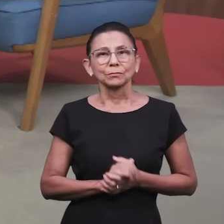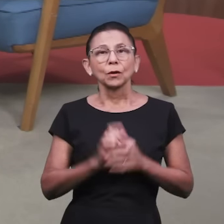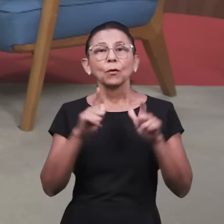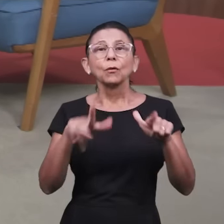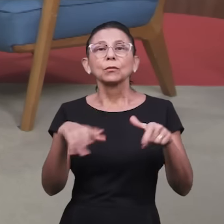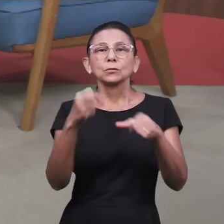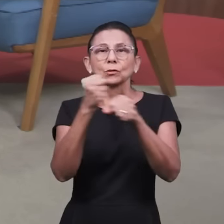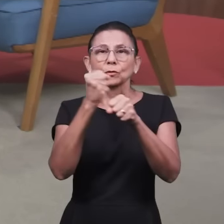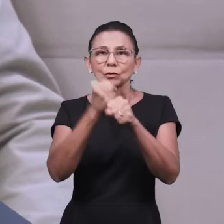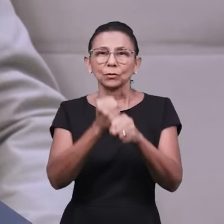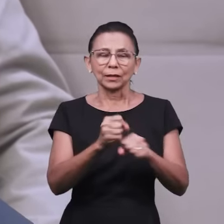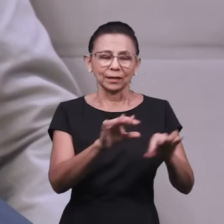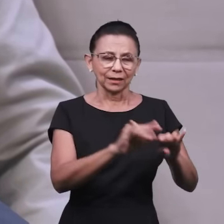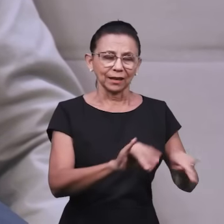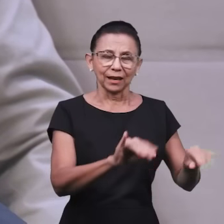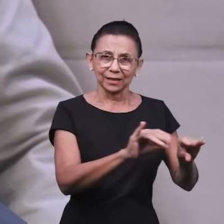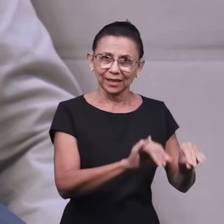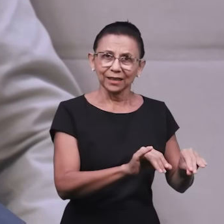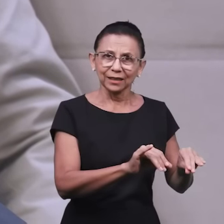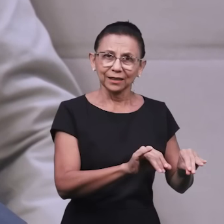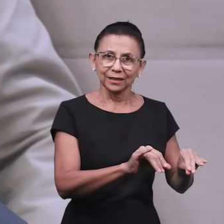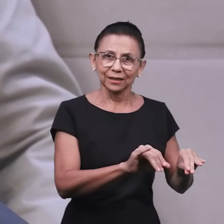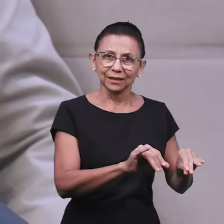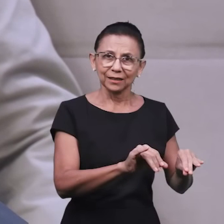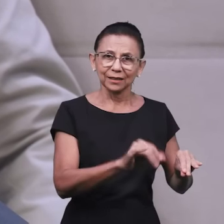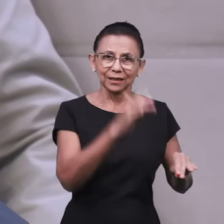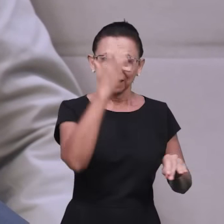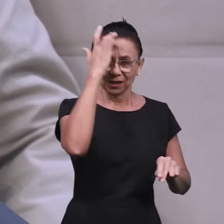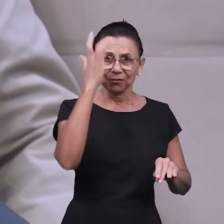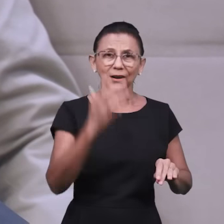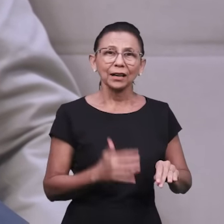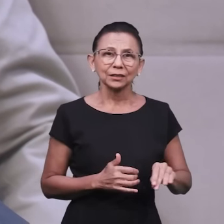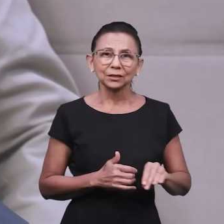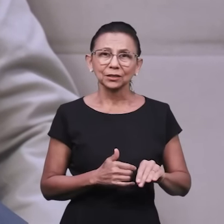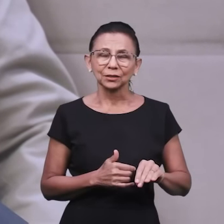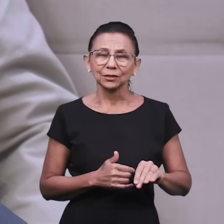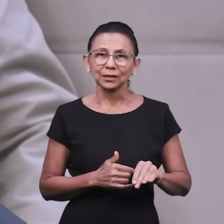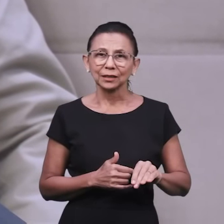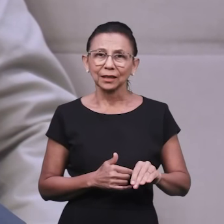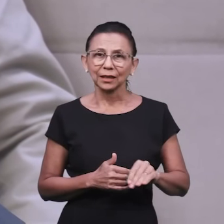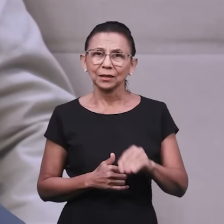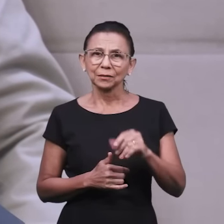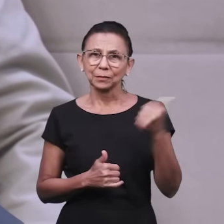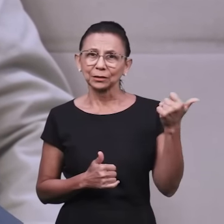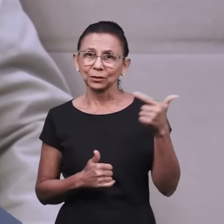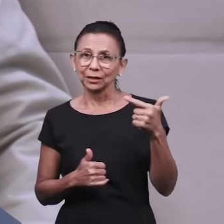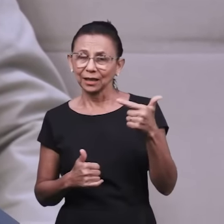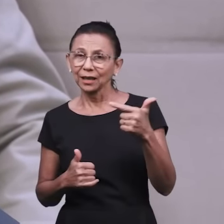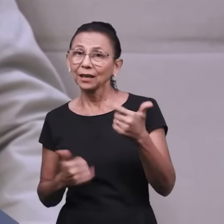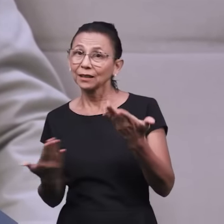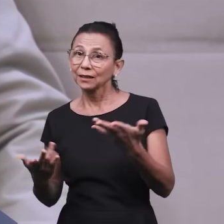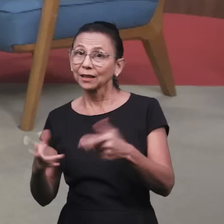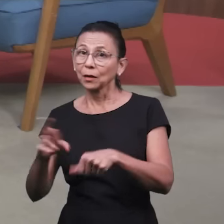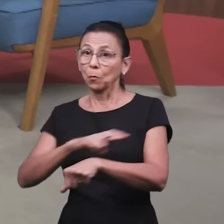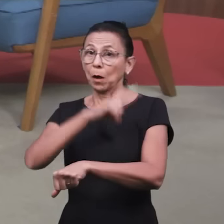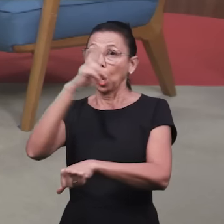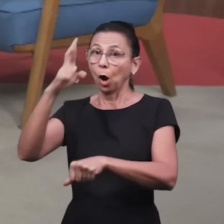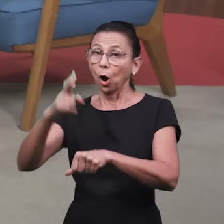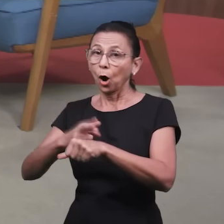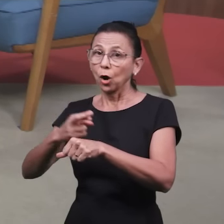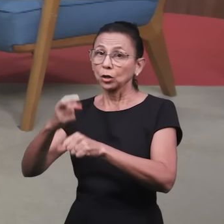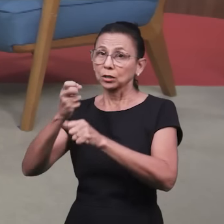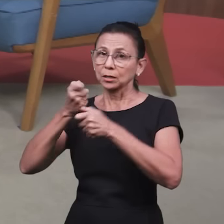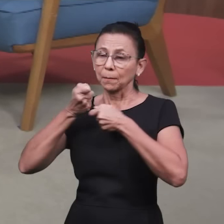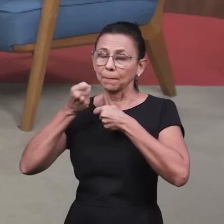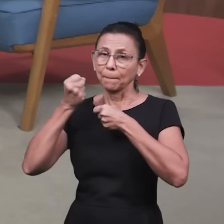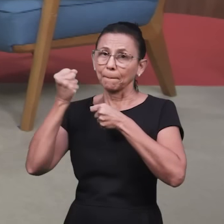Muito tá mais. entendendo? Você cavar areia é muito mais fácil que cavar a rocha para cravar ali uma casa na rocha. Só